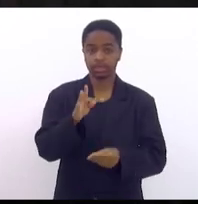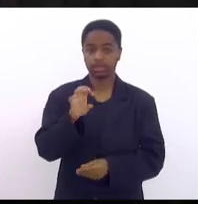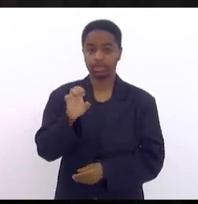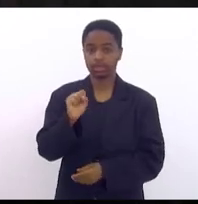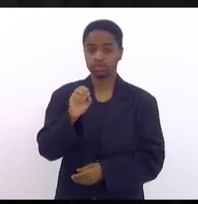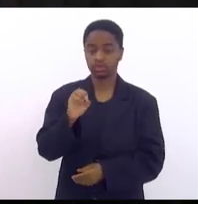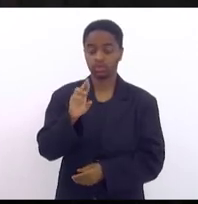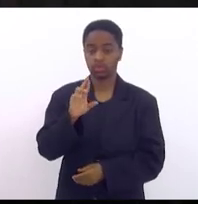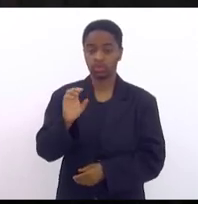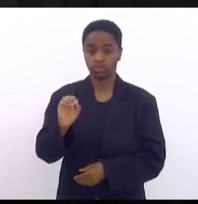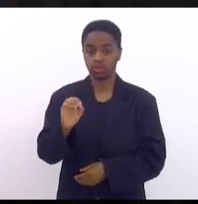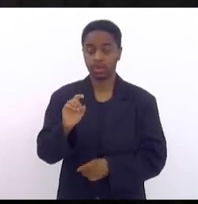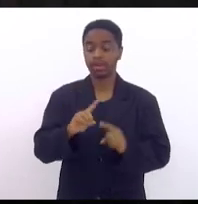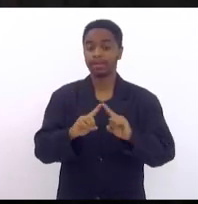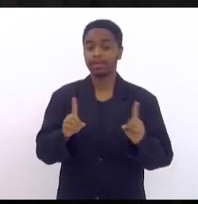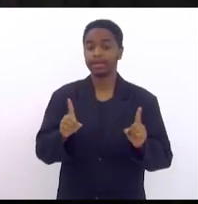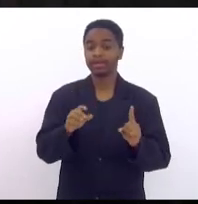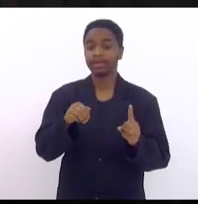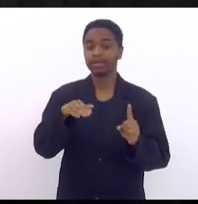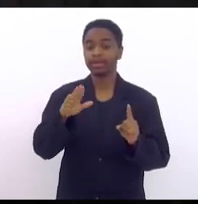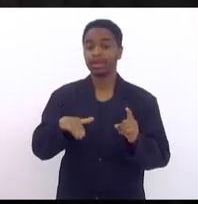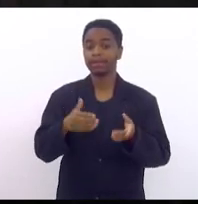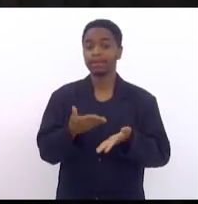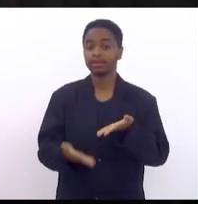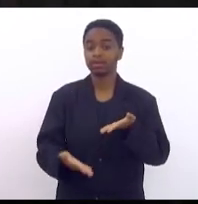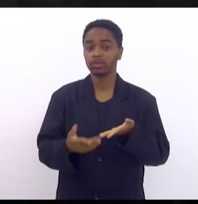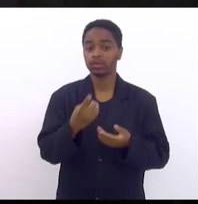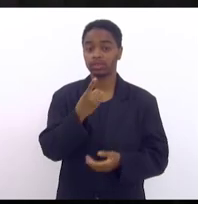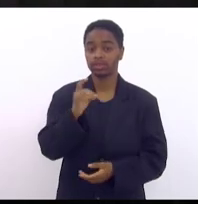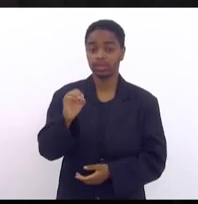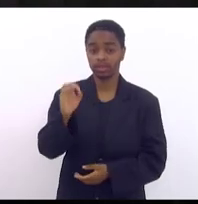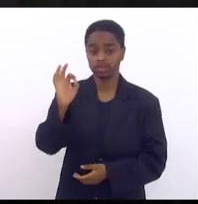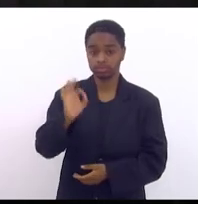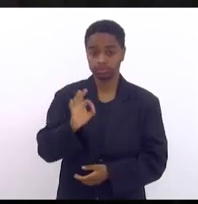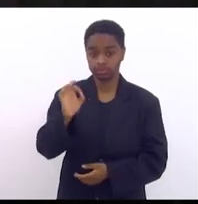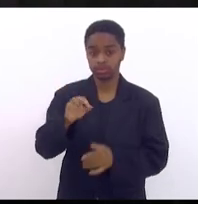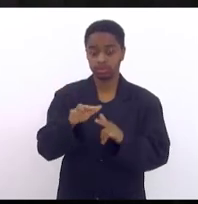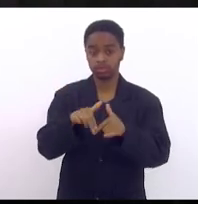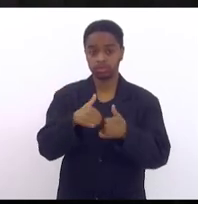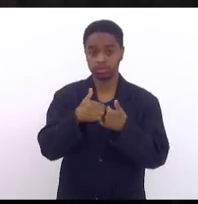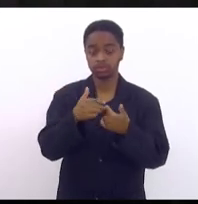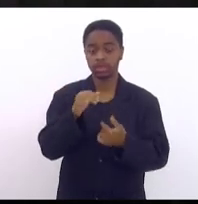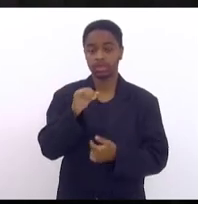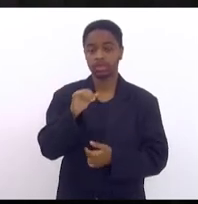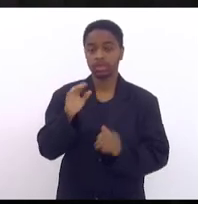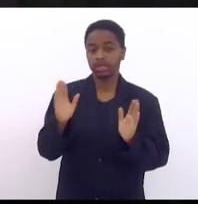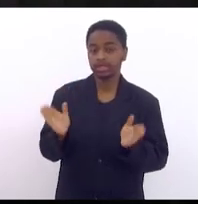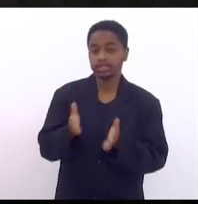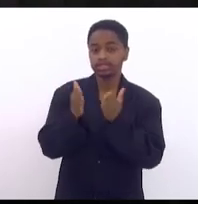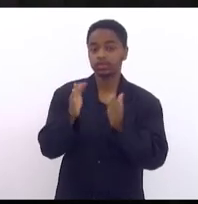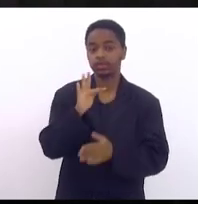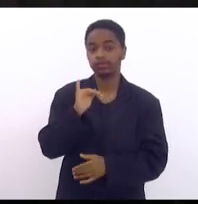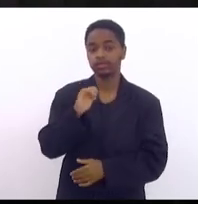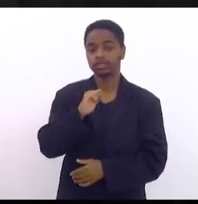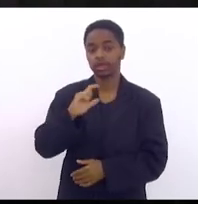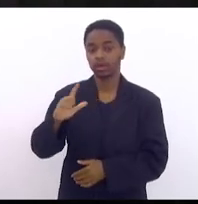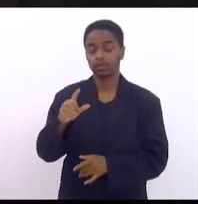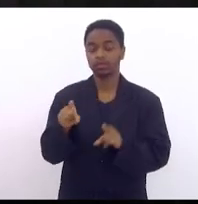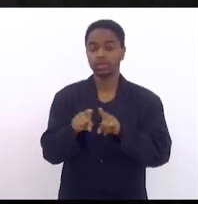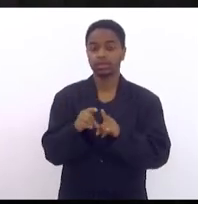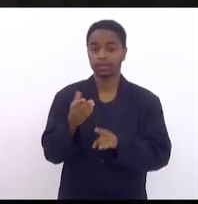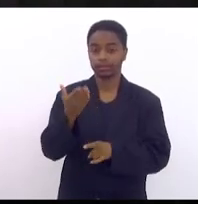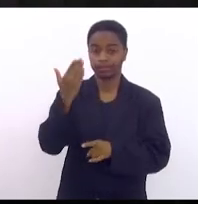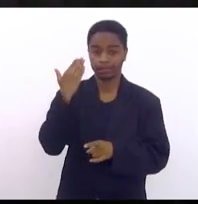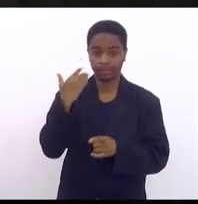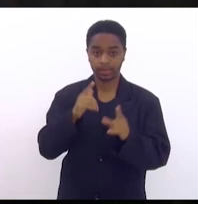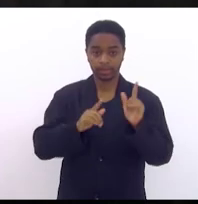foram retirados de quem? 10% dos incentivos fiscais. À época, também